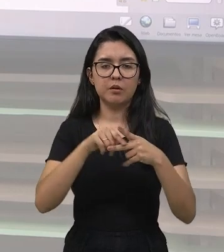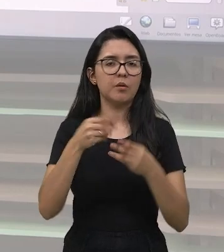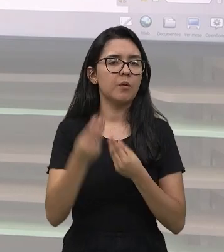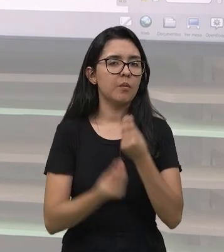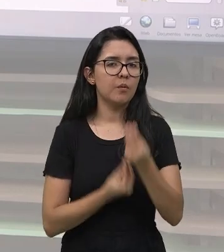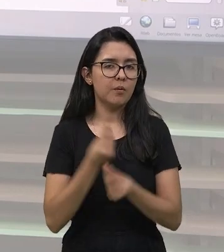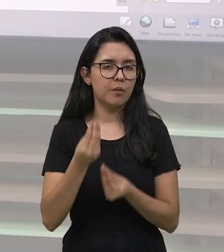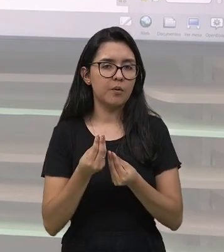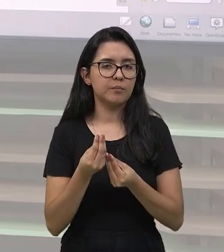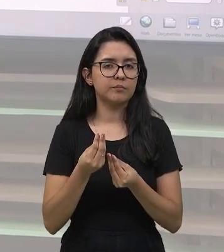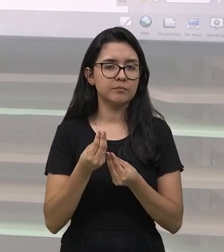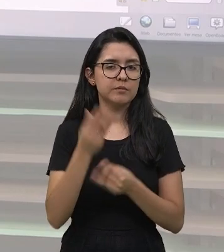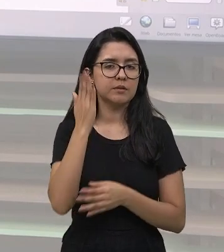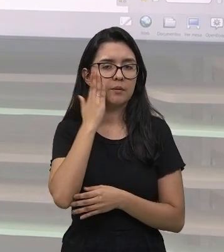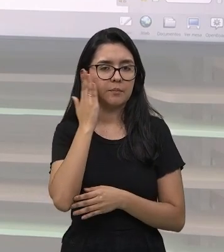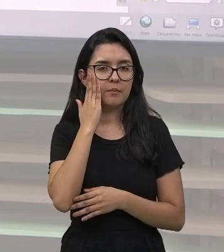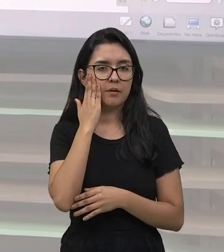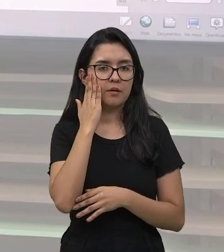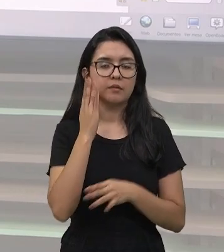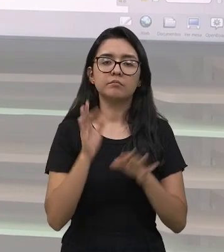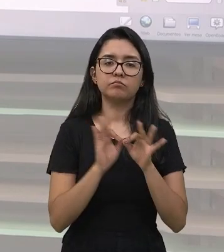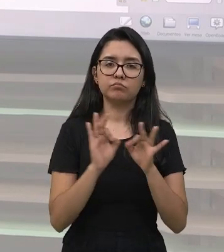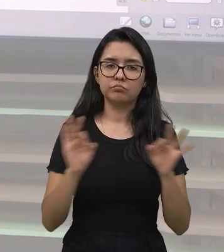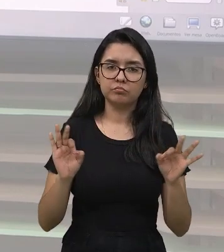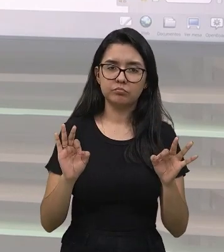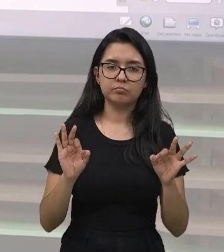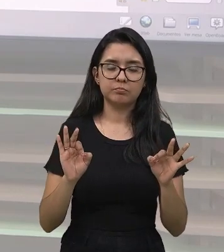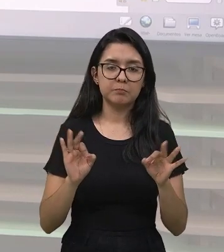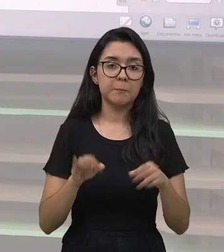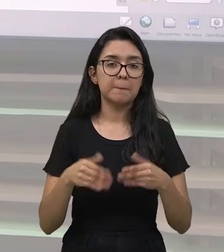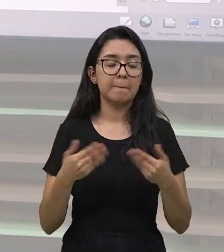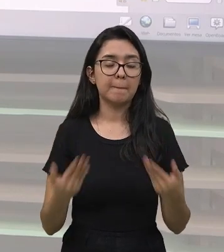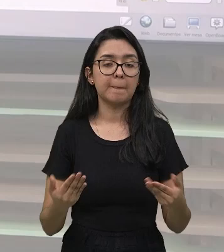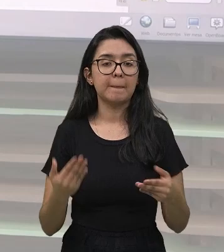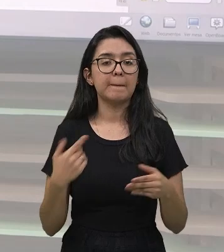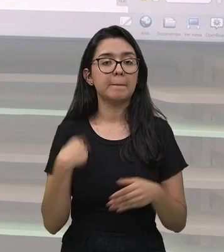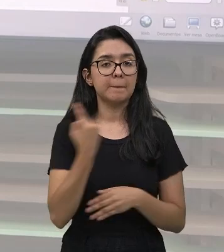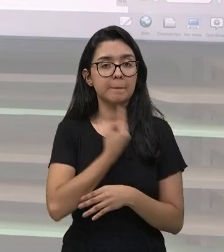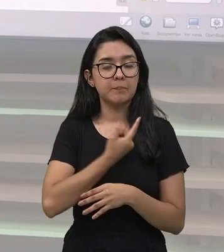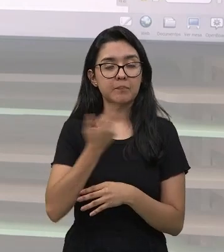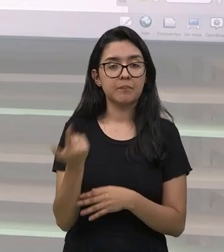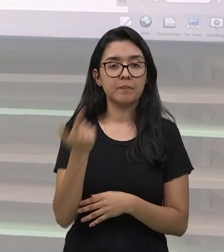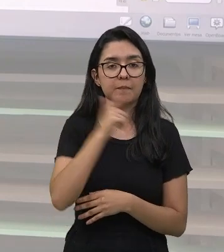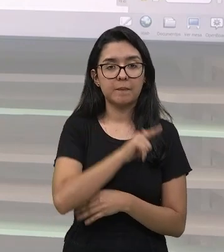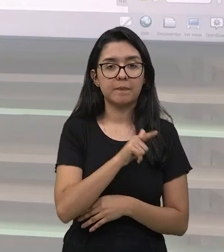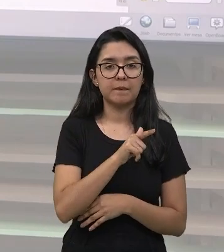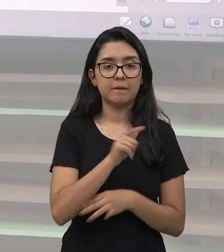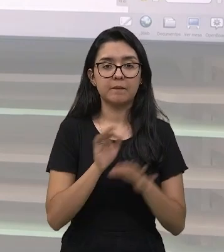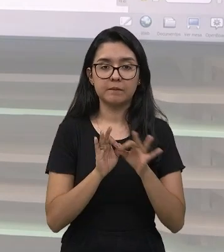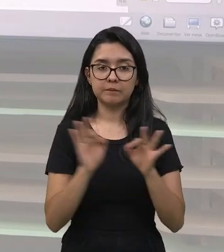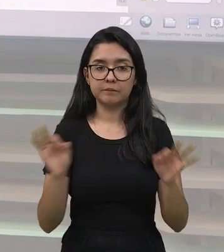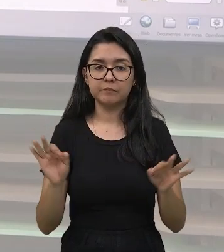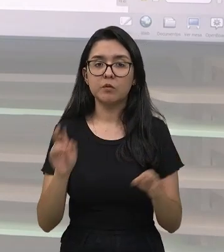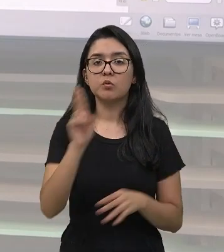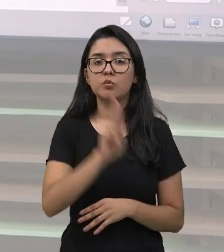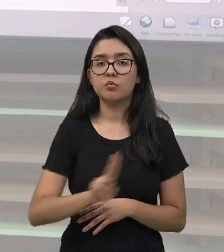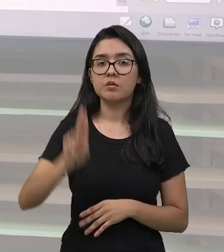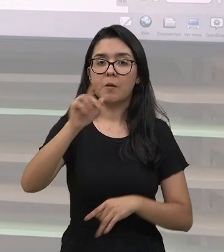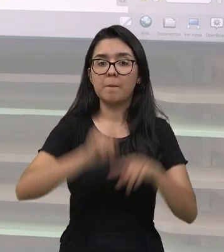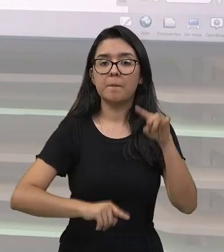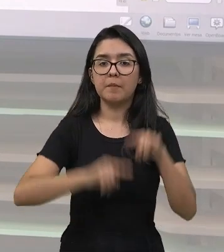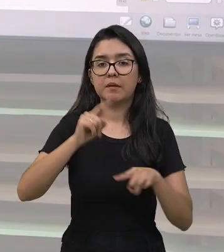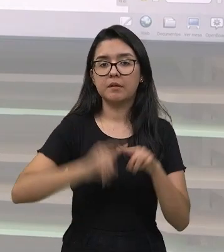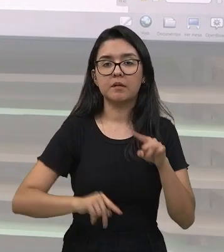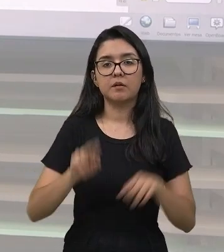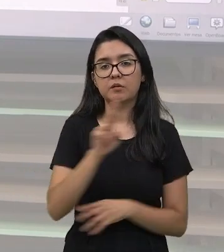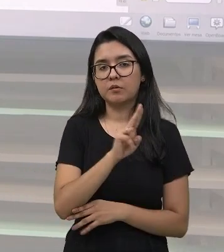essas medições, tá bom? E pessoal, para medir ângulo, um dos instrumentos utilizados é o que